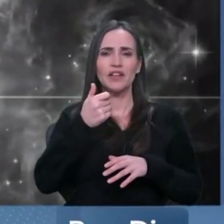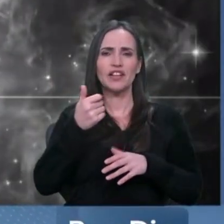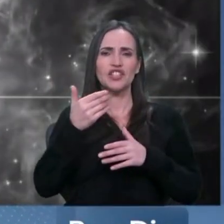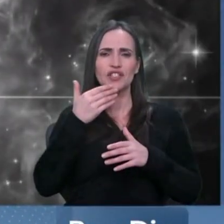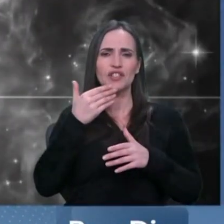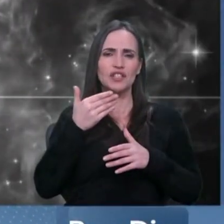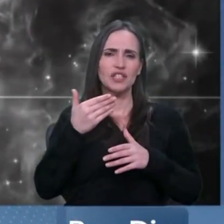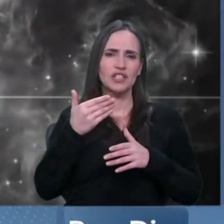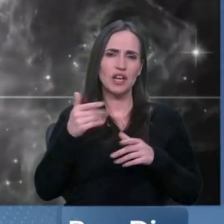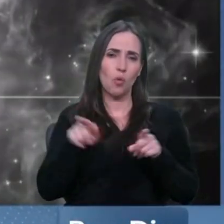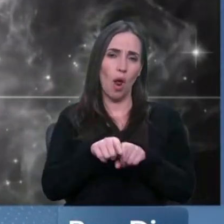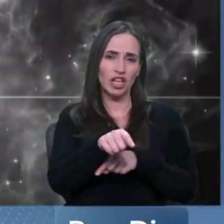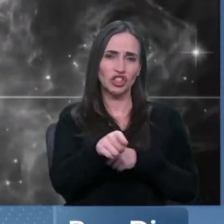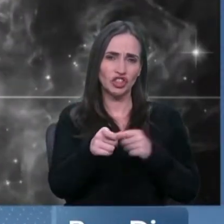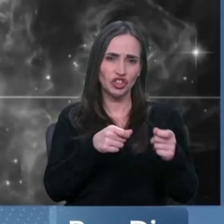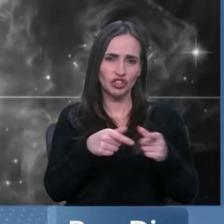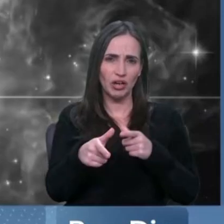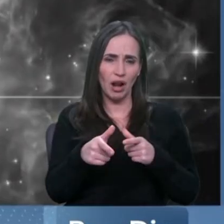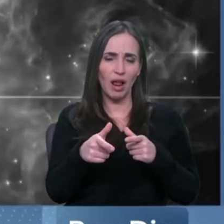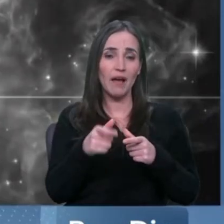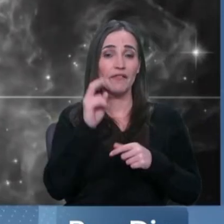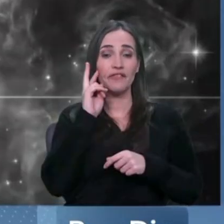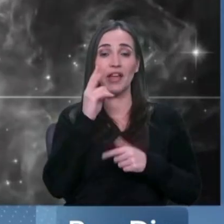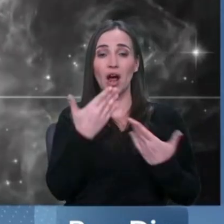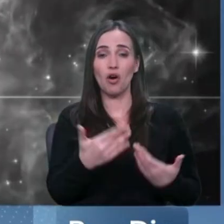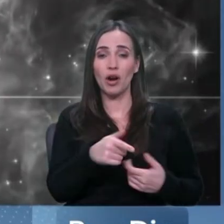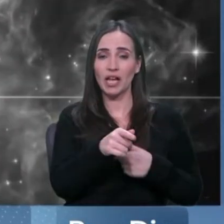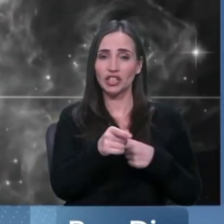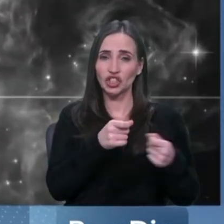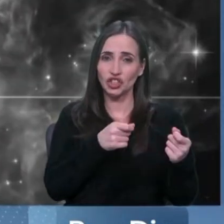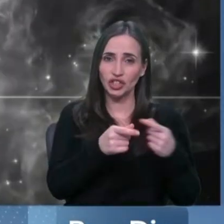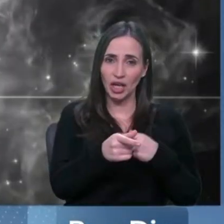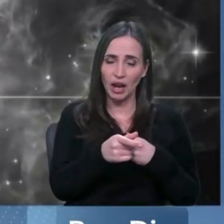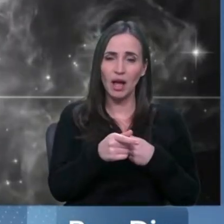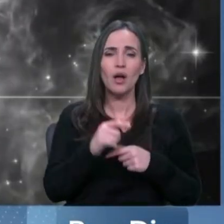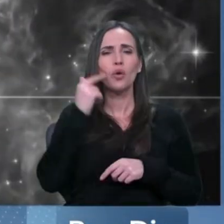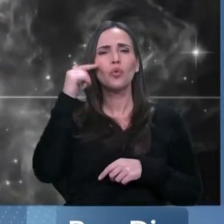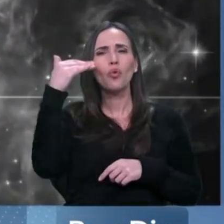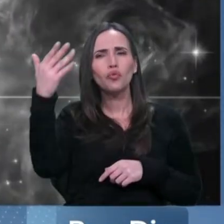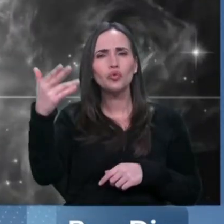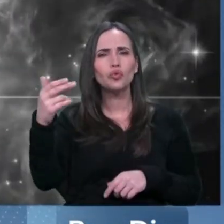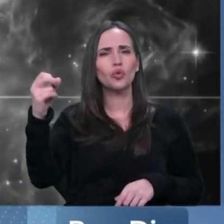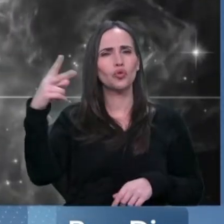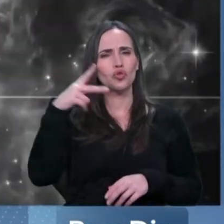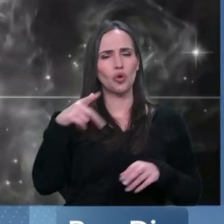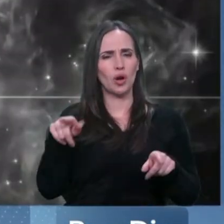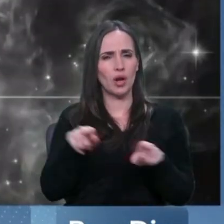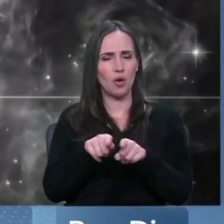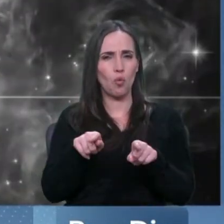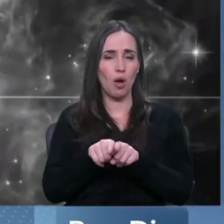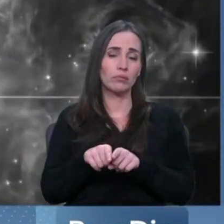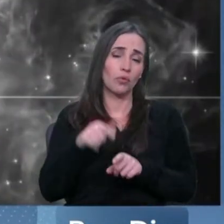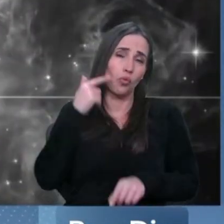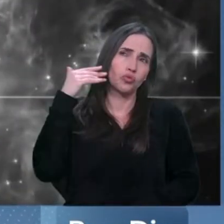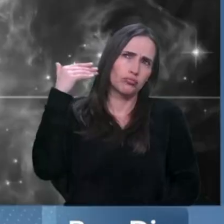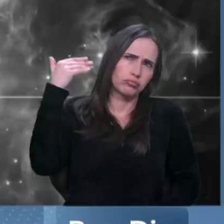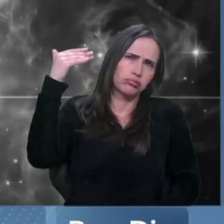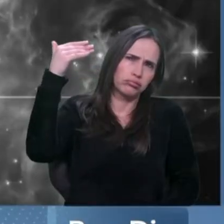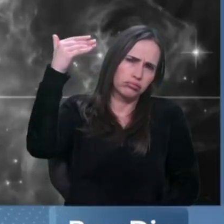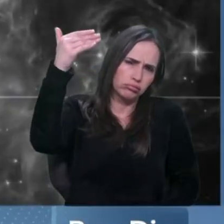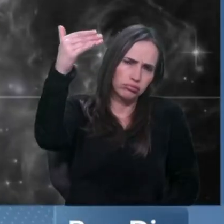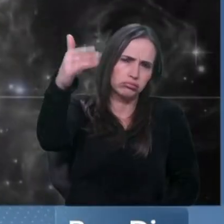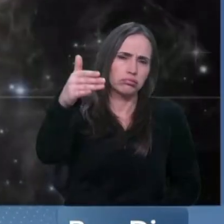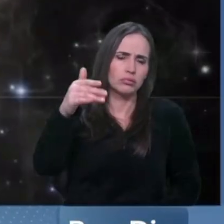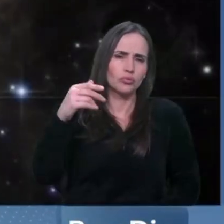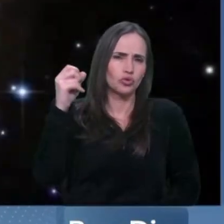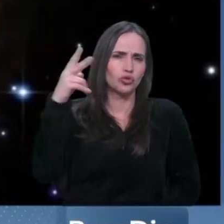portanto, aquilo que nós estamos a ver a acontecer nesta estrela é aquilo que vai acontecer no futuro do Sol, futuro, obviamente, muito longínquo do Sol, e, portanto,